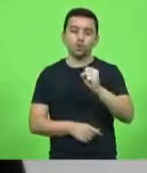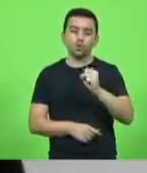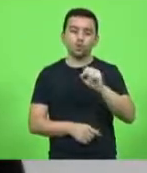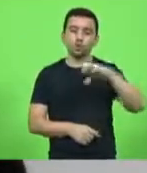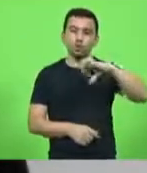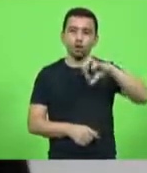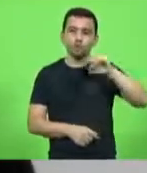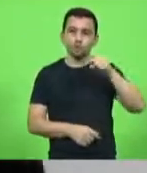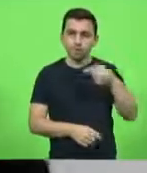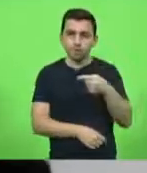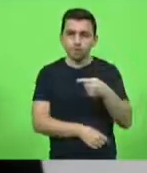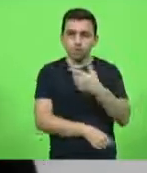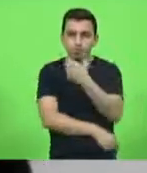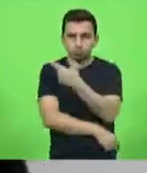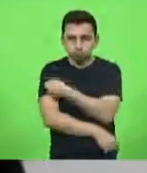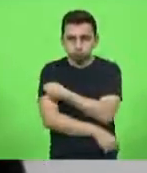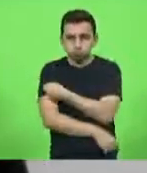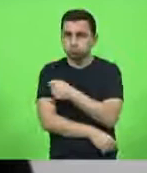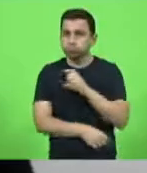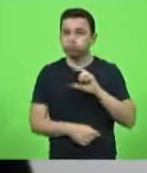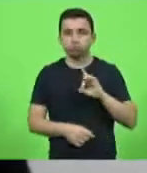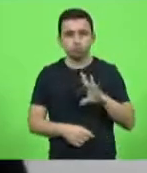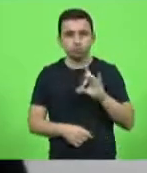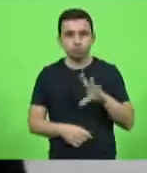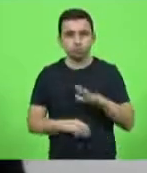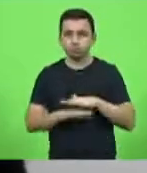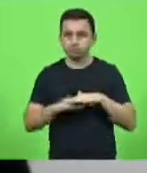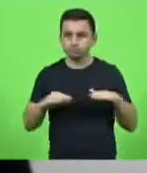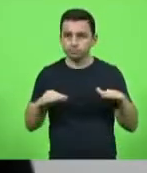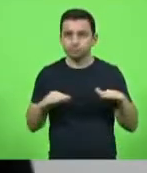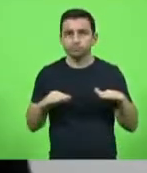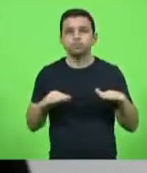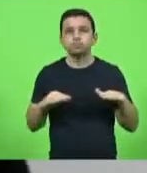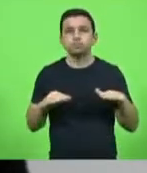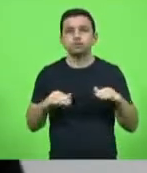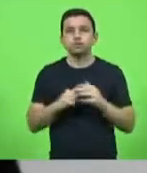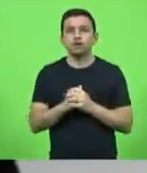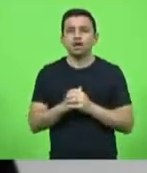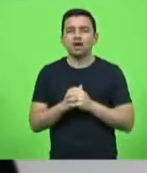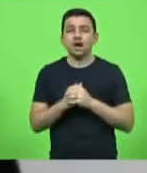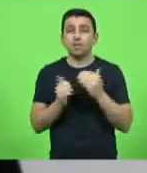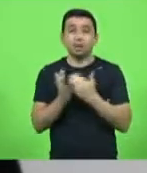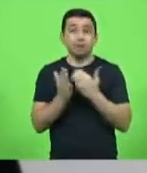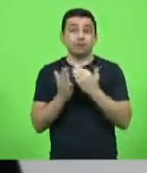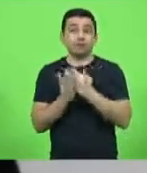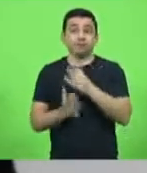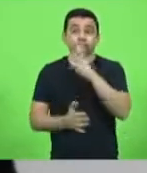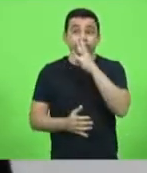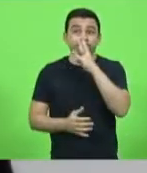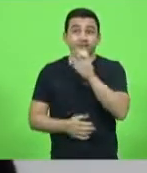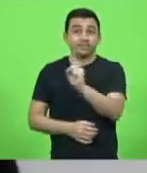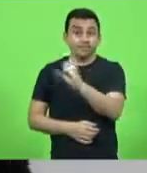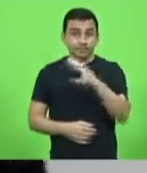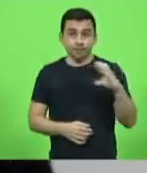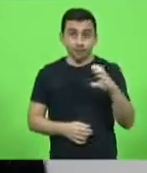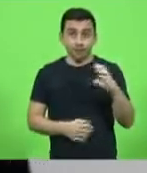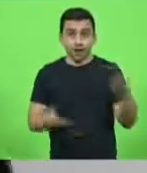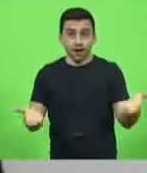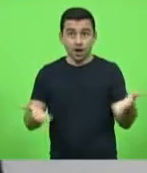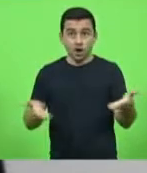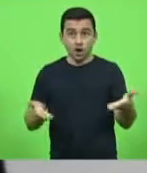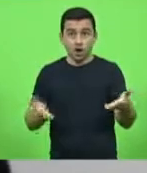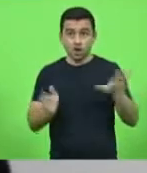89012 haviam sido aplicadas E sendo que o que mais espanta de Santa Catarina até agora